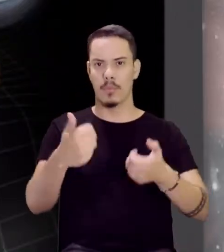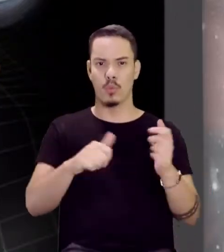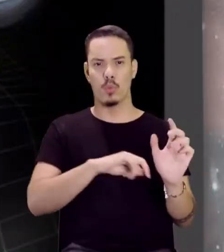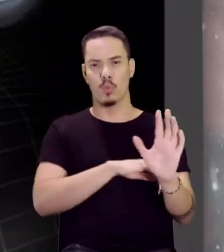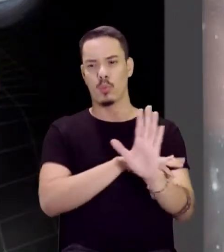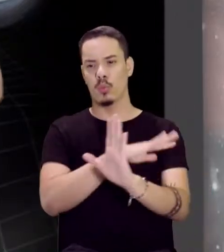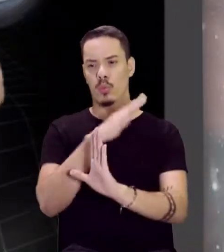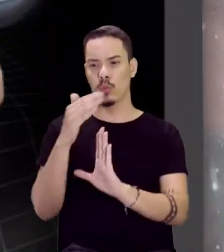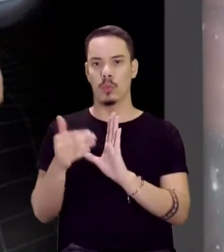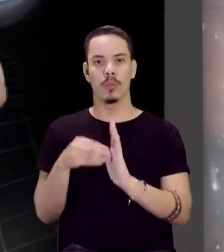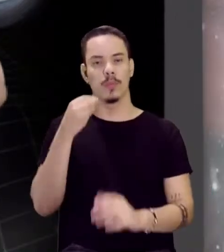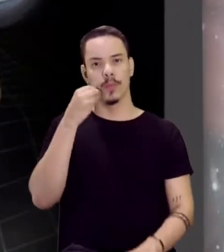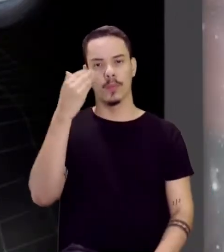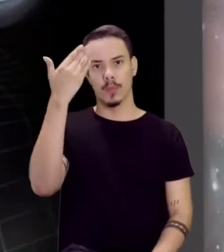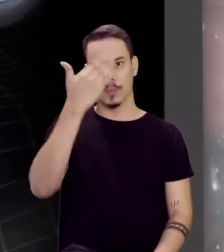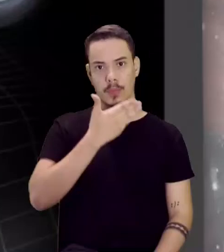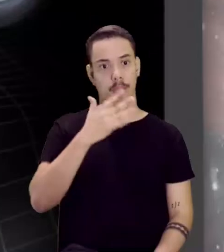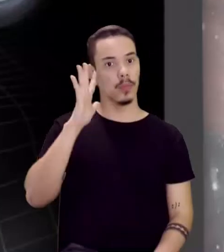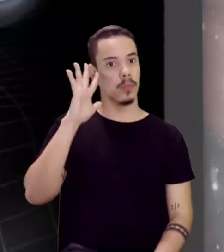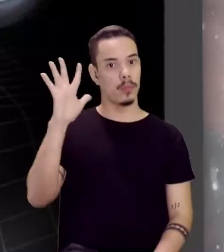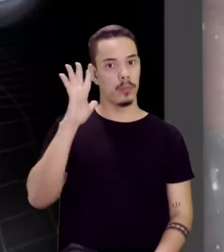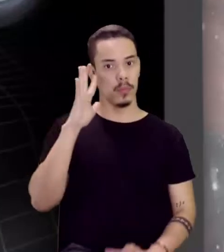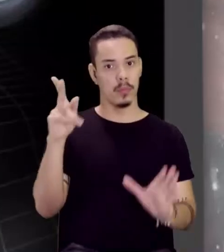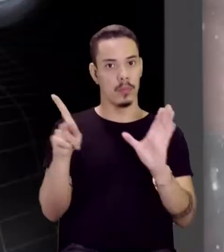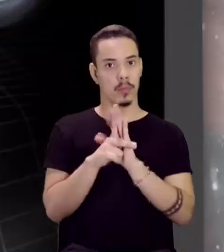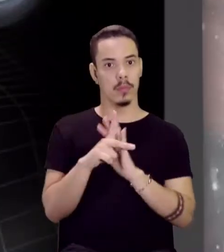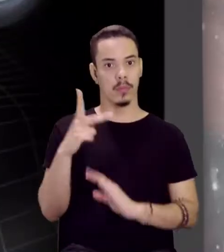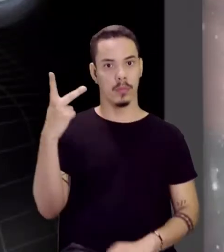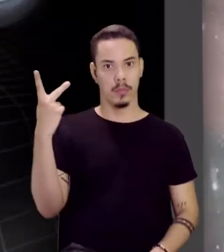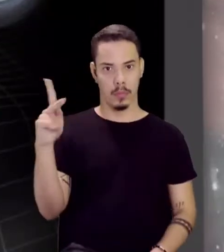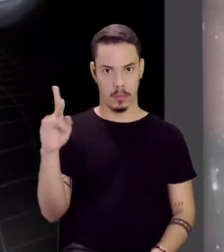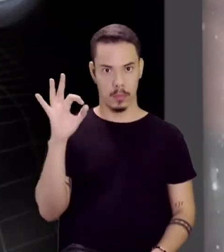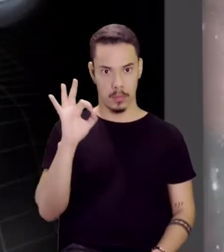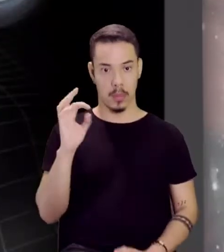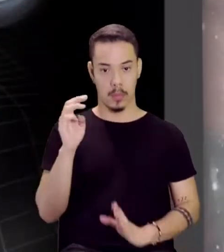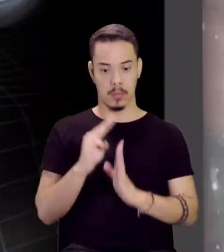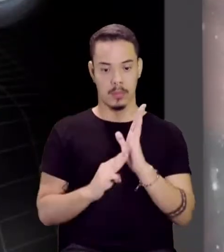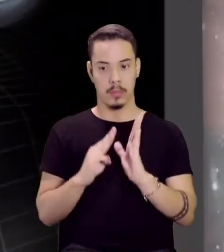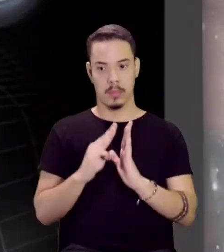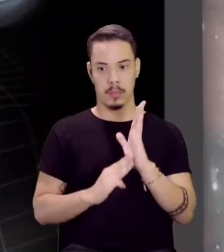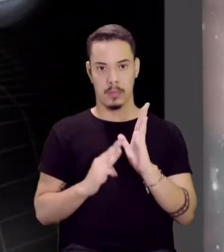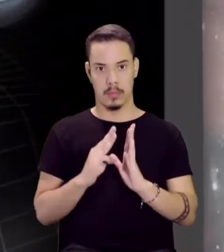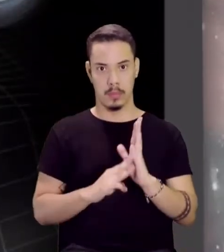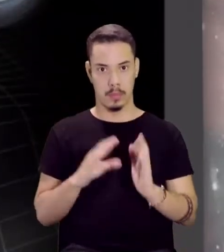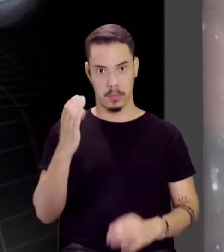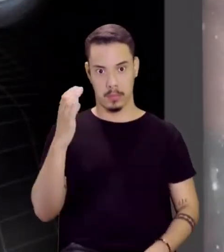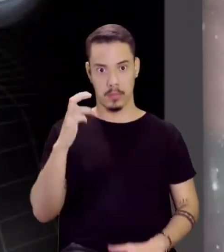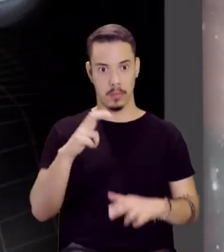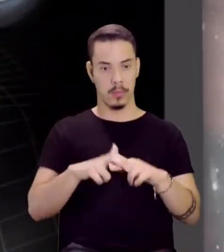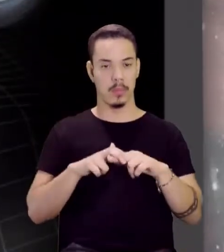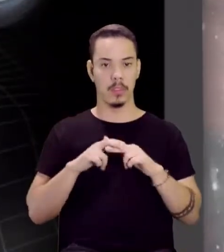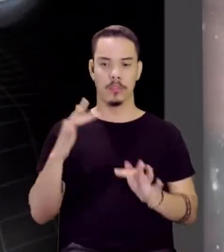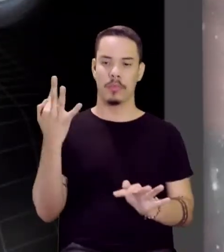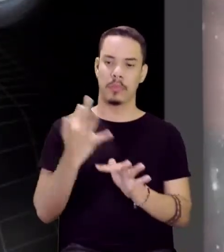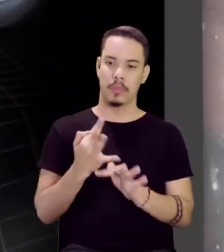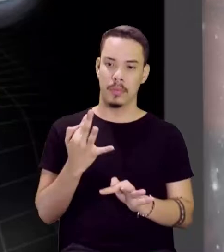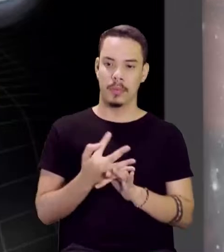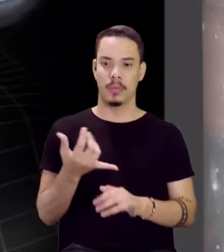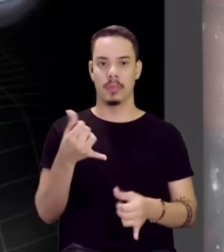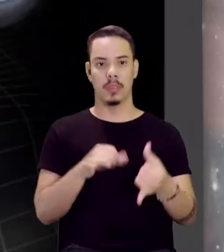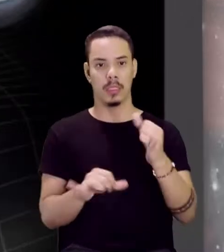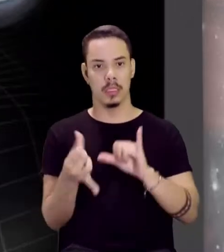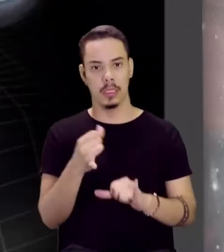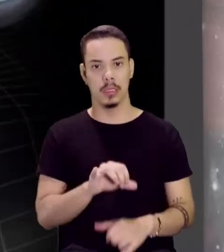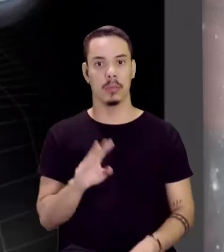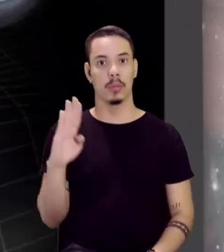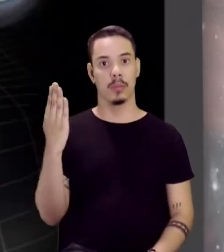para provar a sua teoria pedagógica. É experimentação, é o método científico. Exatamente. Então não é só física, química e biologia que tem método